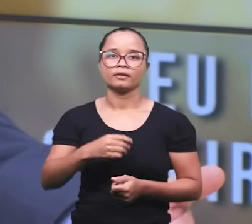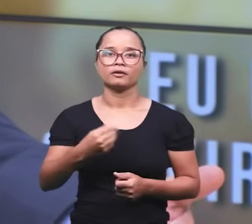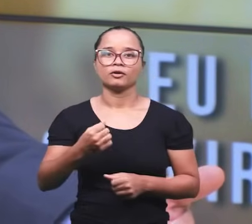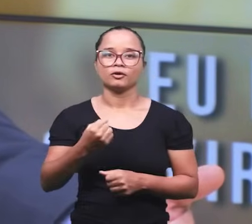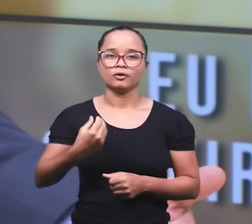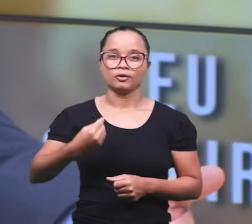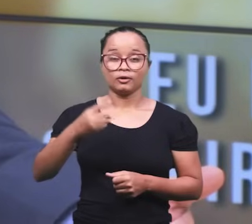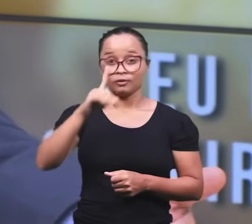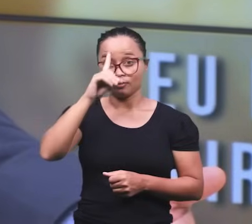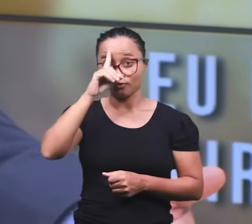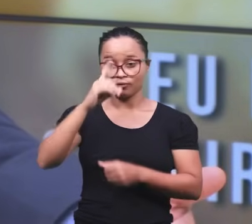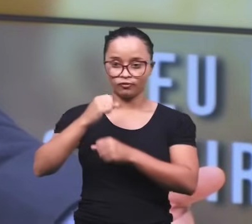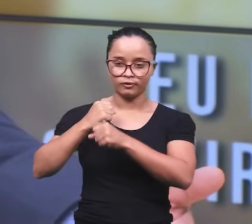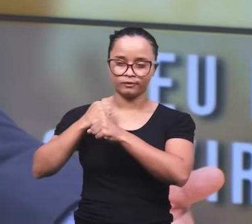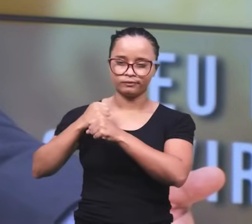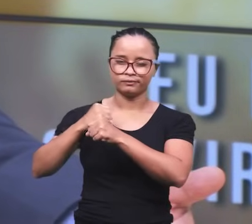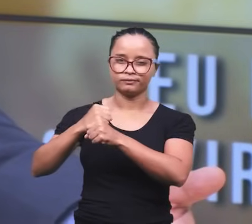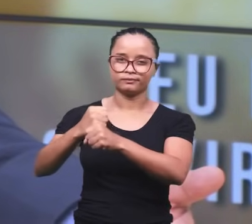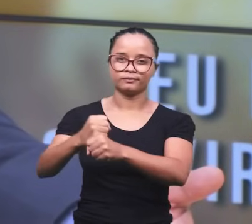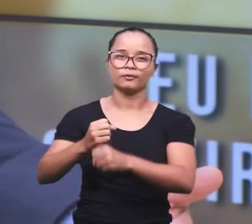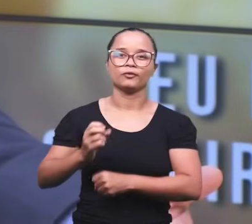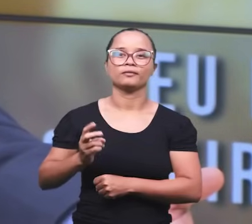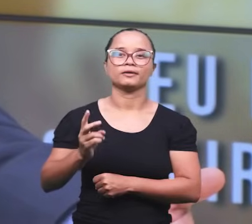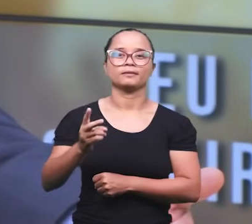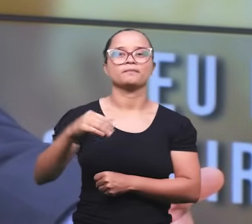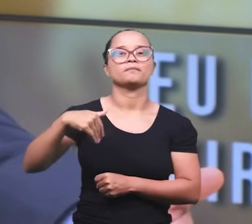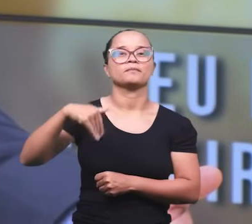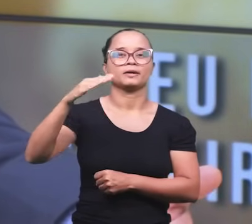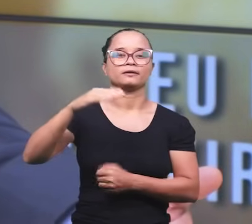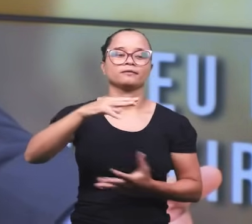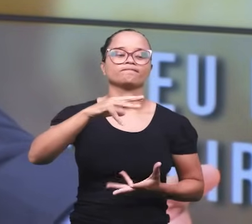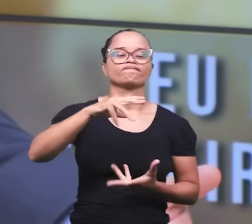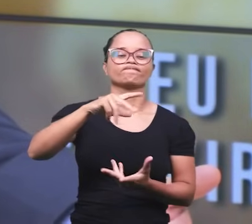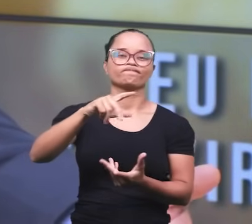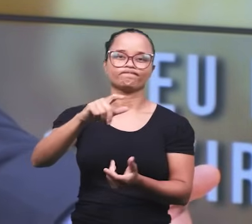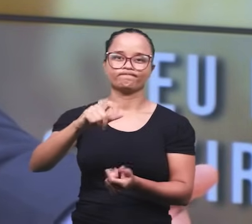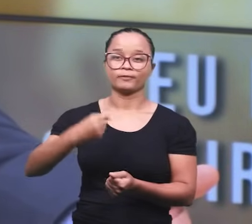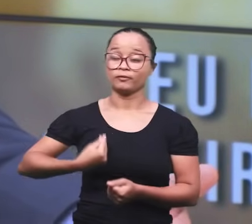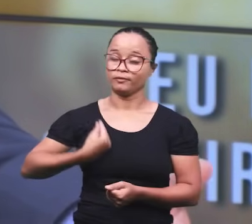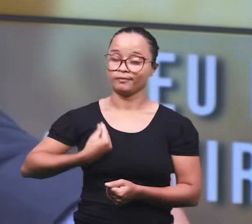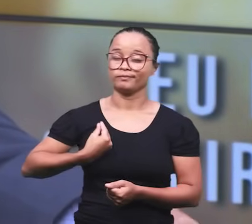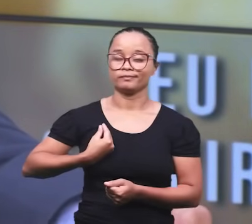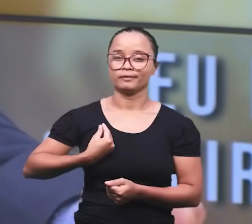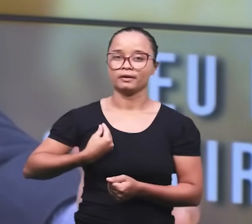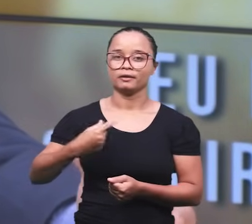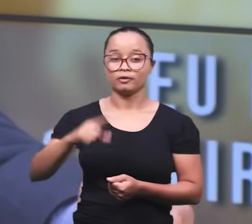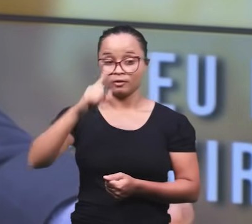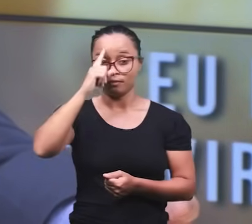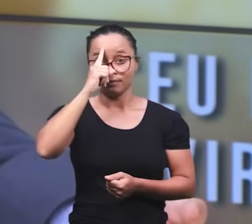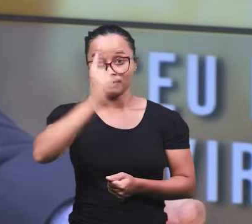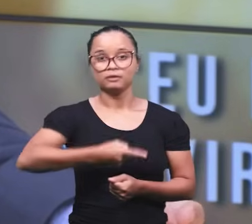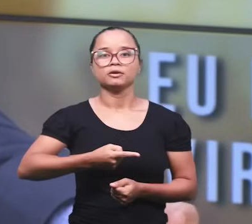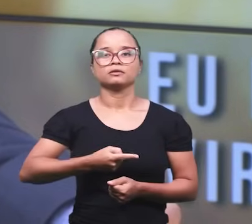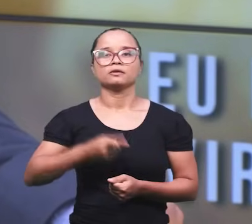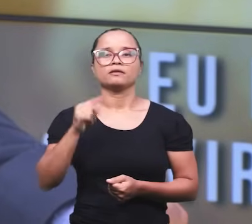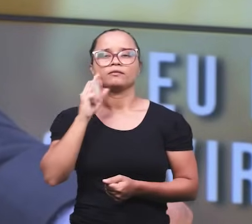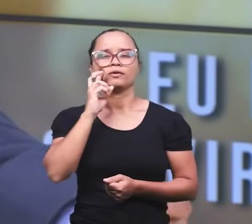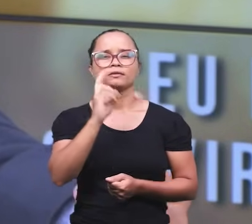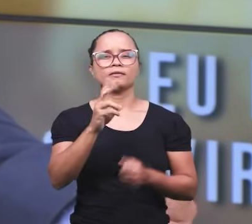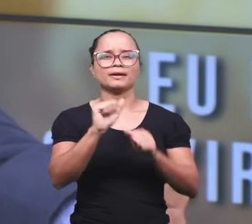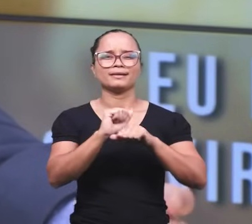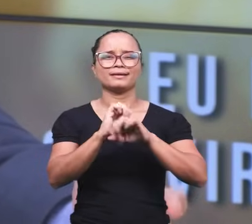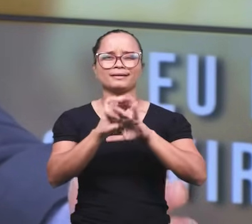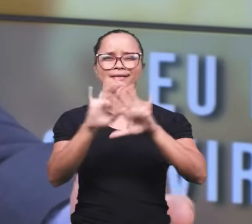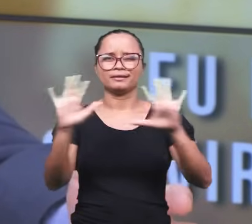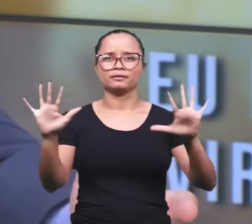se e prolongarão seus dias sobre a face da terra né então assim é uma orden e